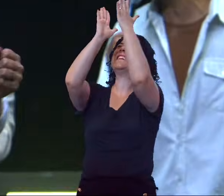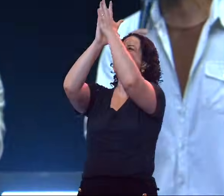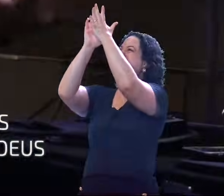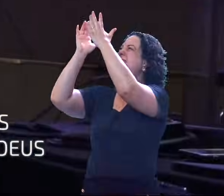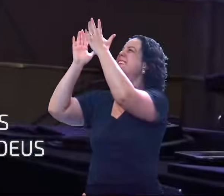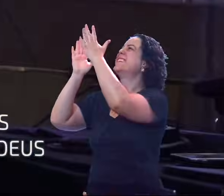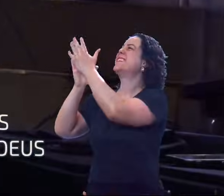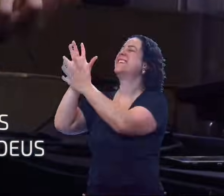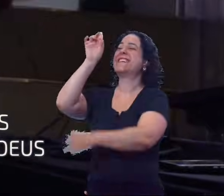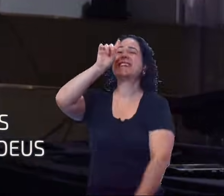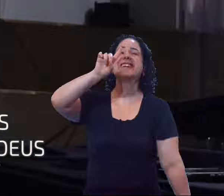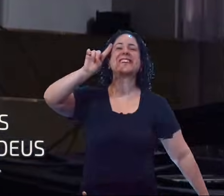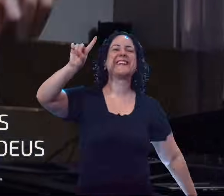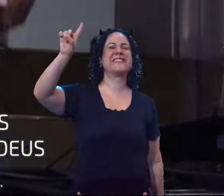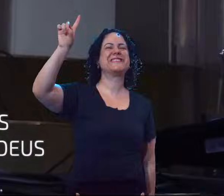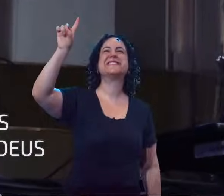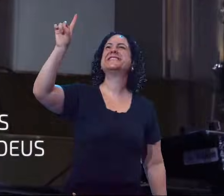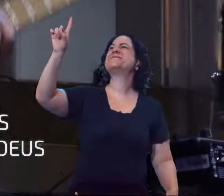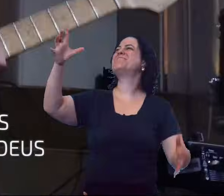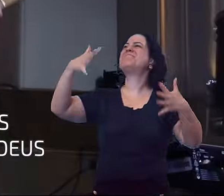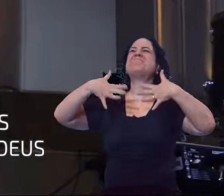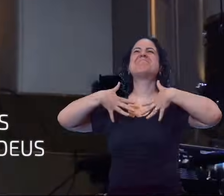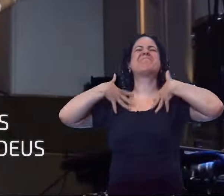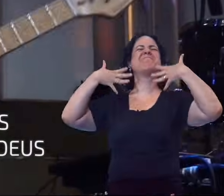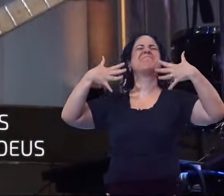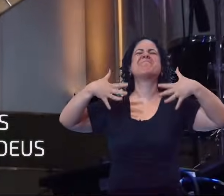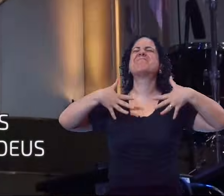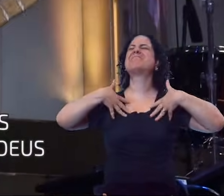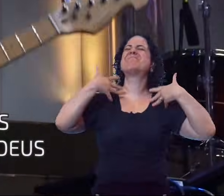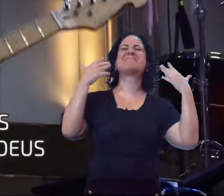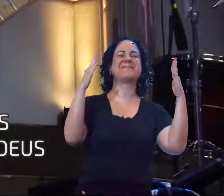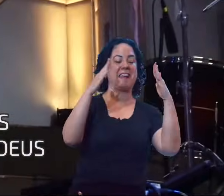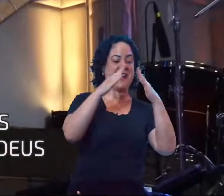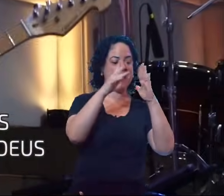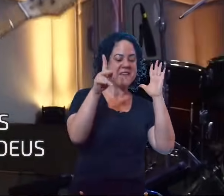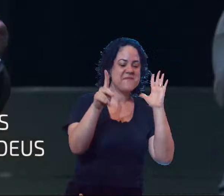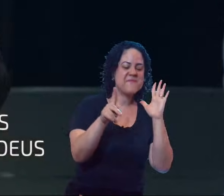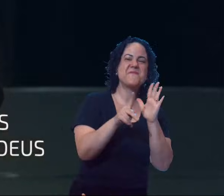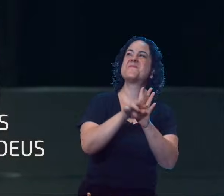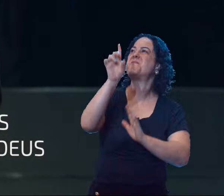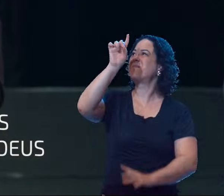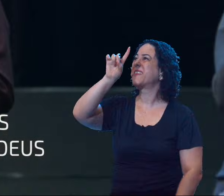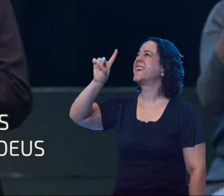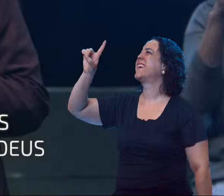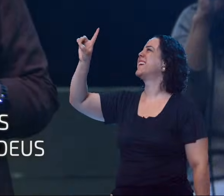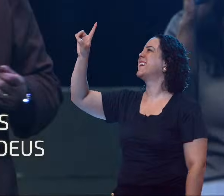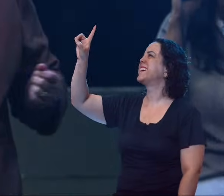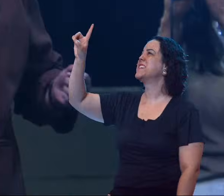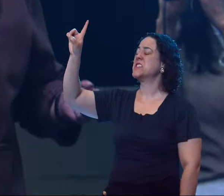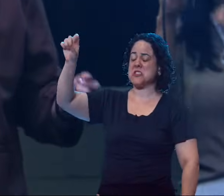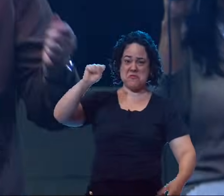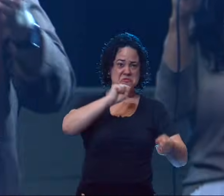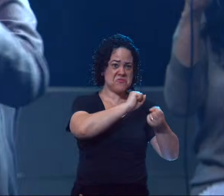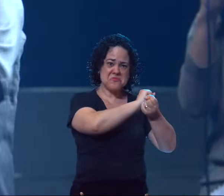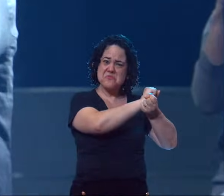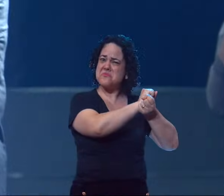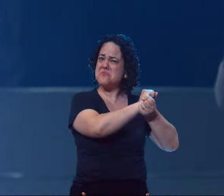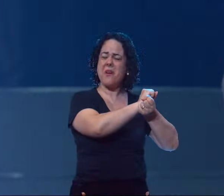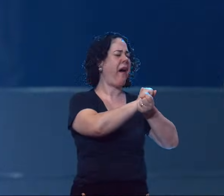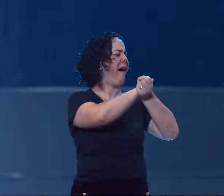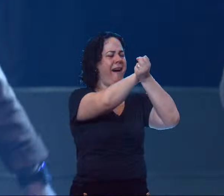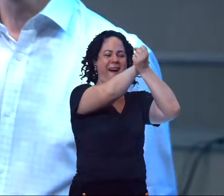a Deus. Alegria na casa de Deus, alegria na casa do nosso Deus. Não